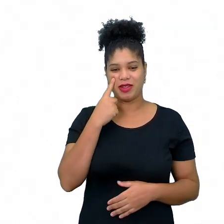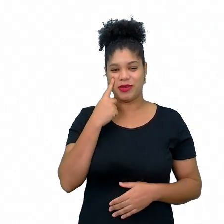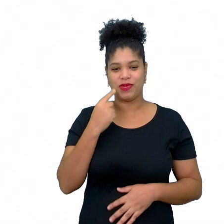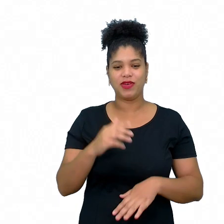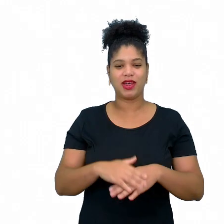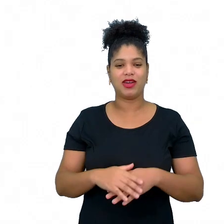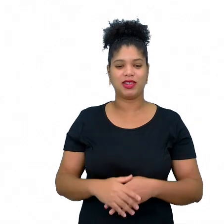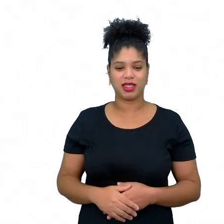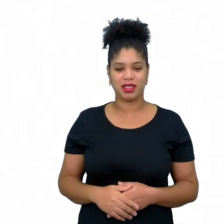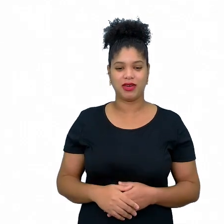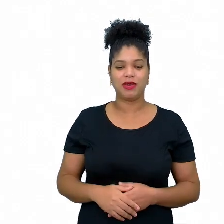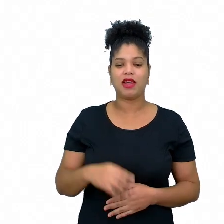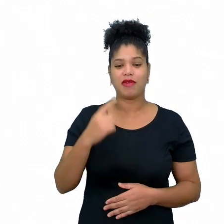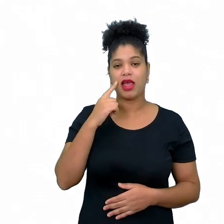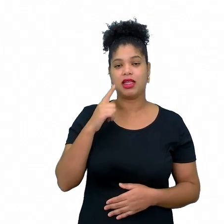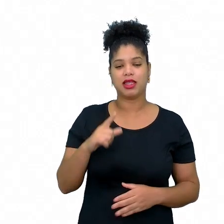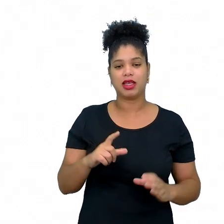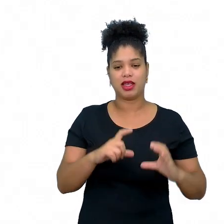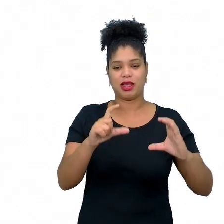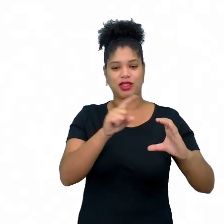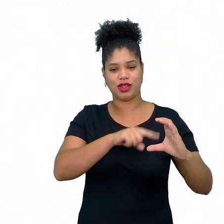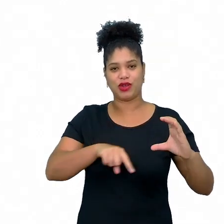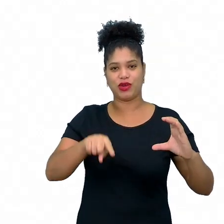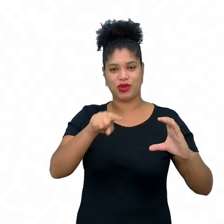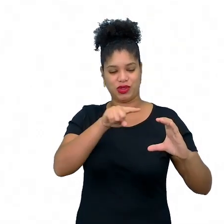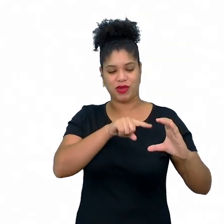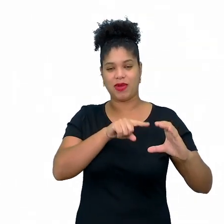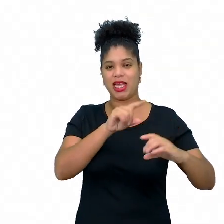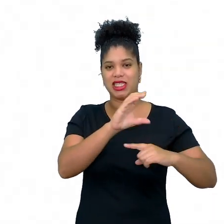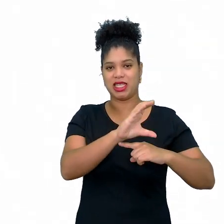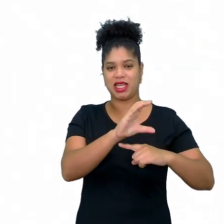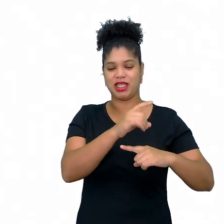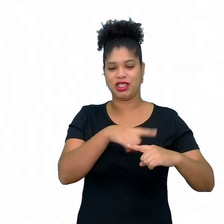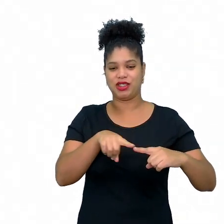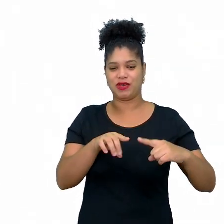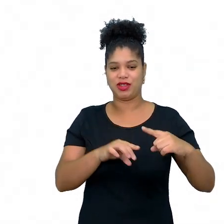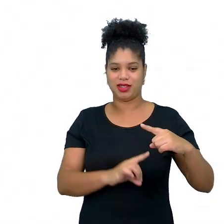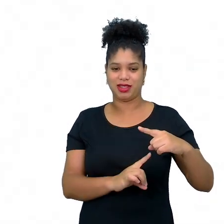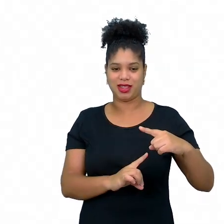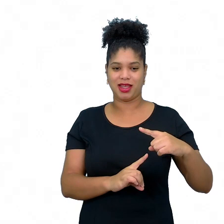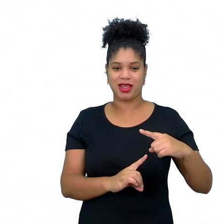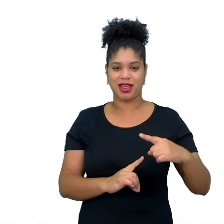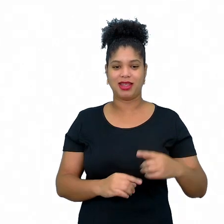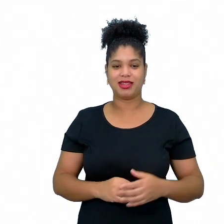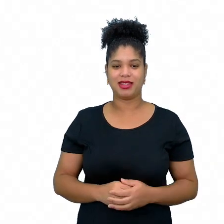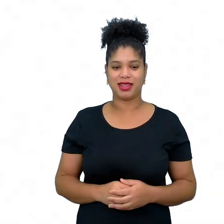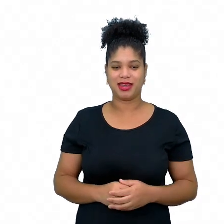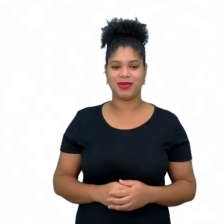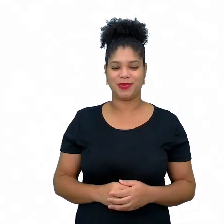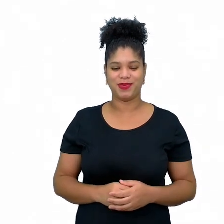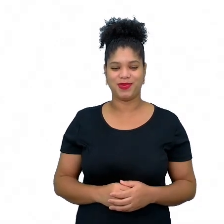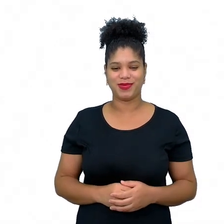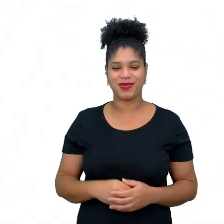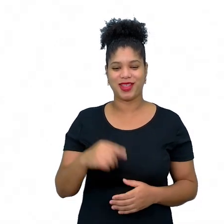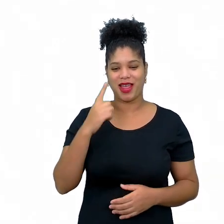nós temos o comprimento dividido pelo diâmetro. Então, nós temos uma discussão muito